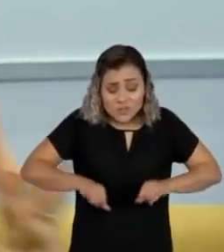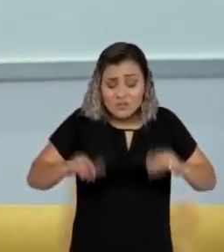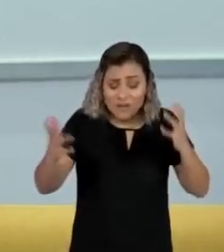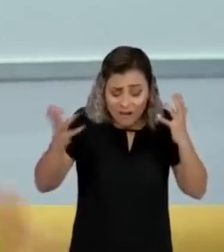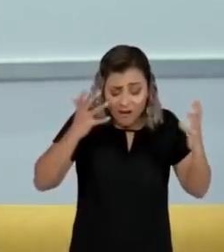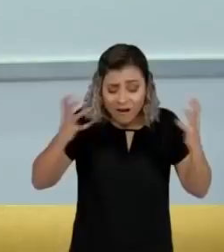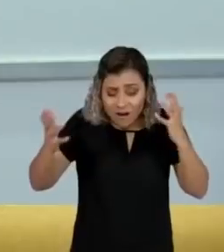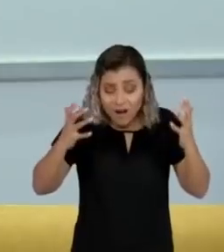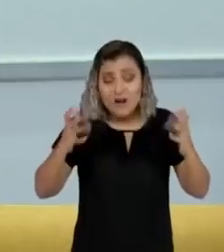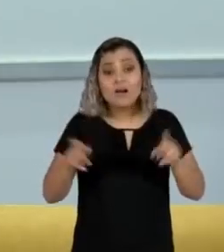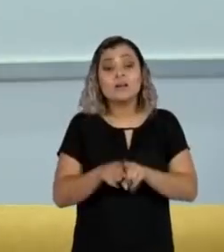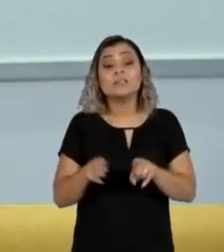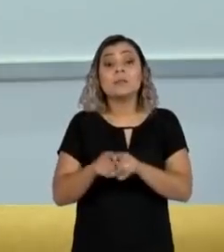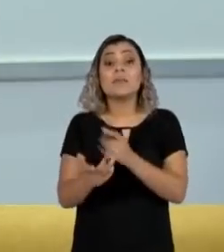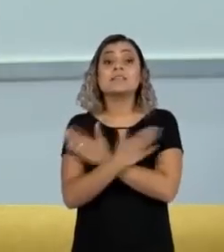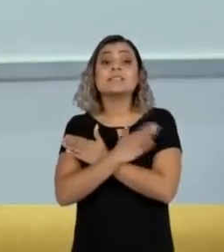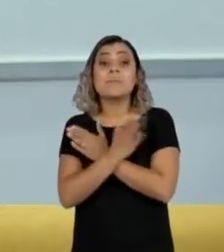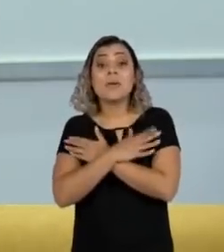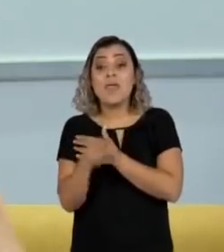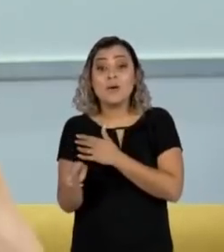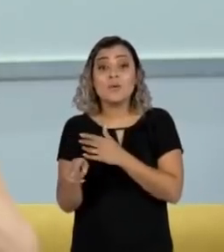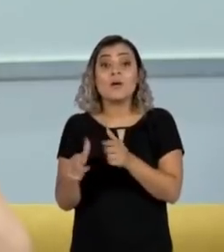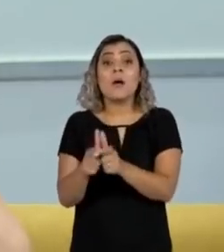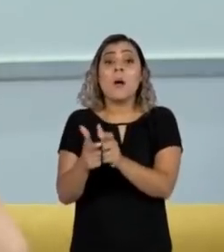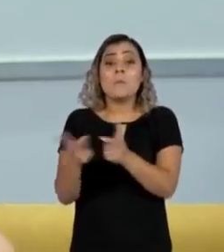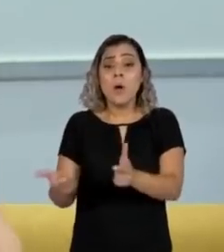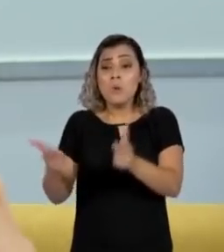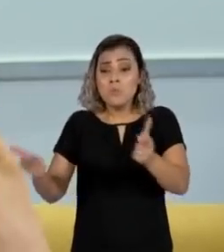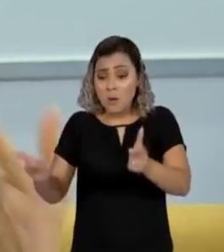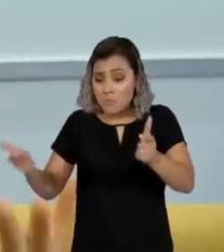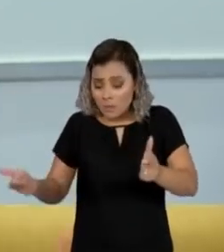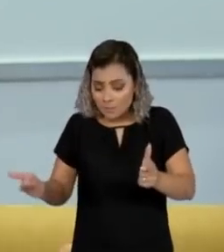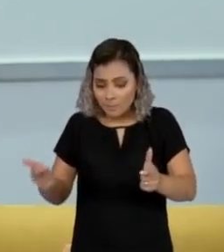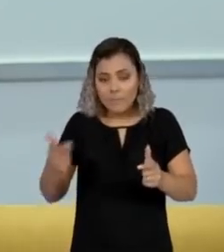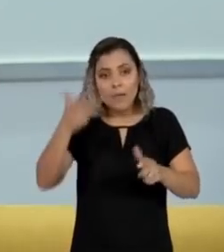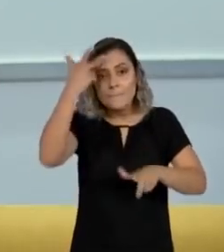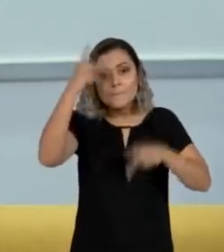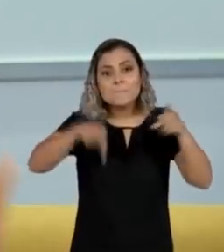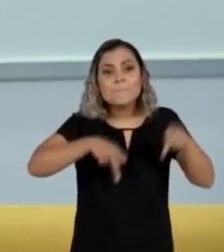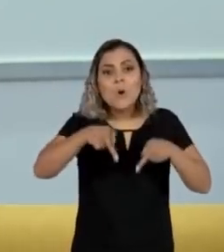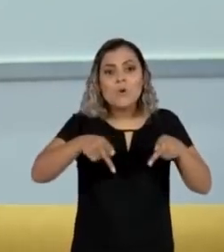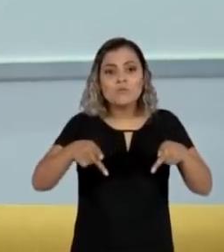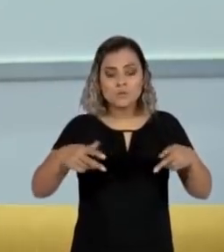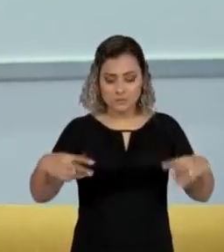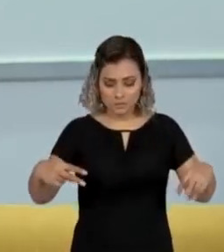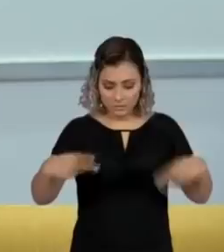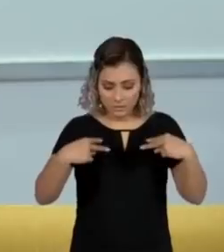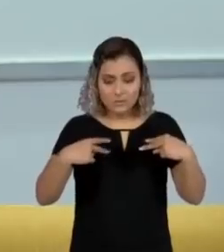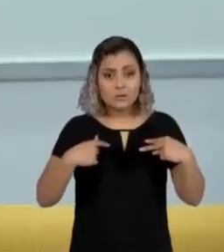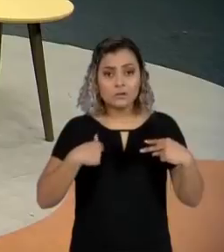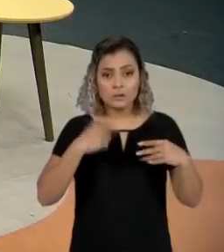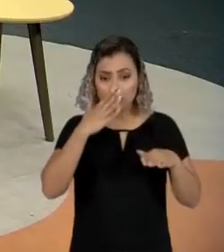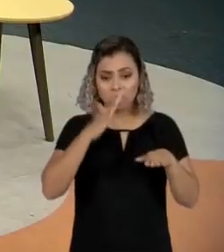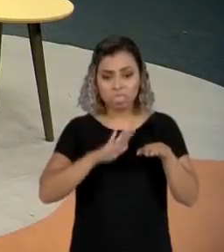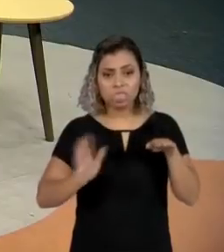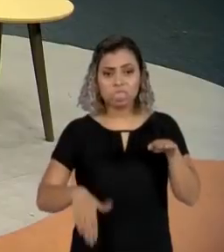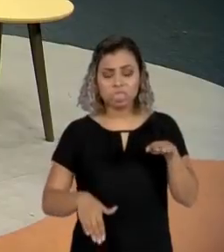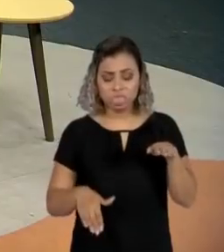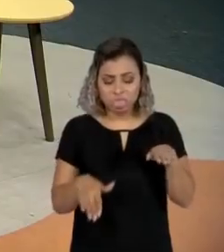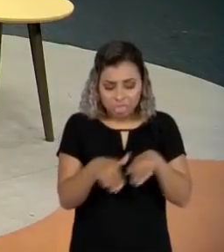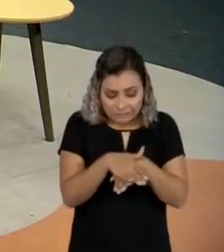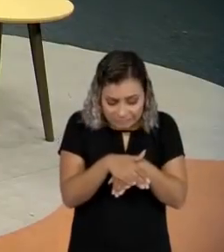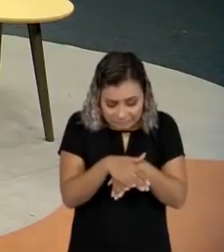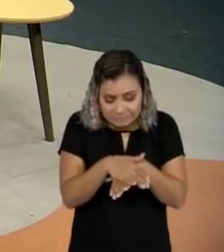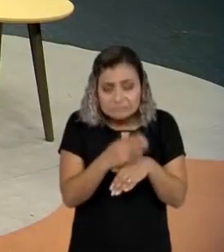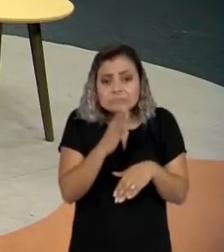de desemprego, de precarização, as pessoas vão se subjugando cada vez mais pelo medo do desemprego. Aceitando cada